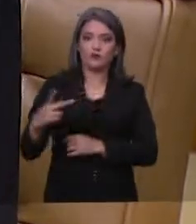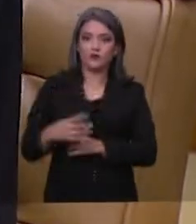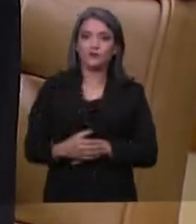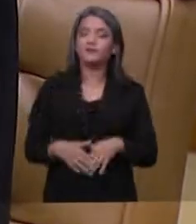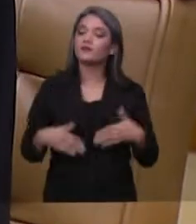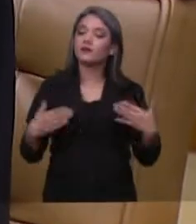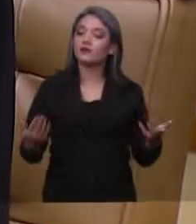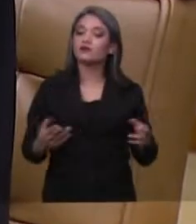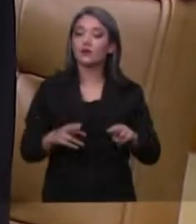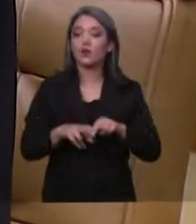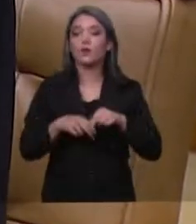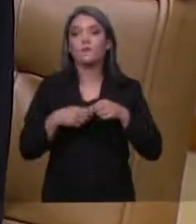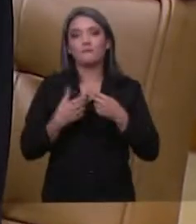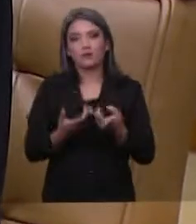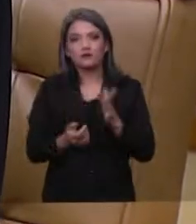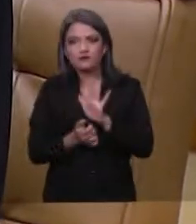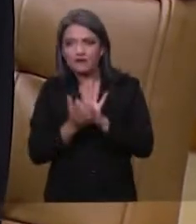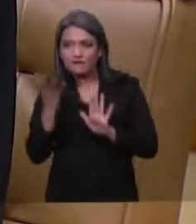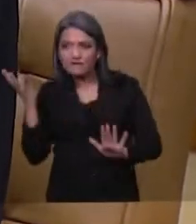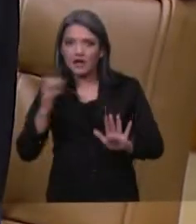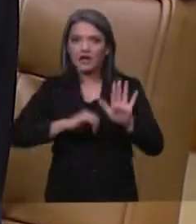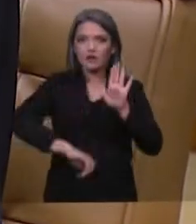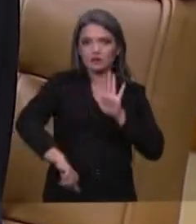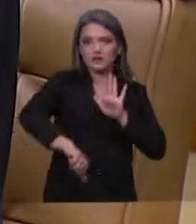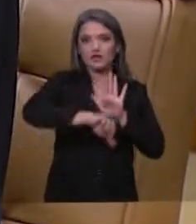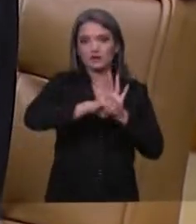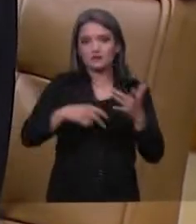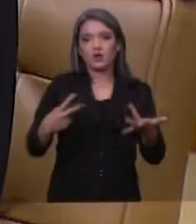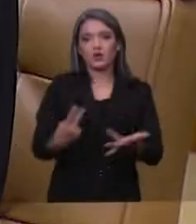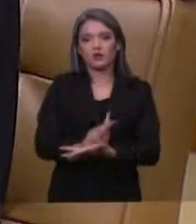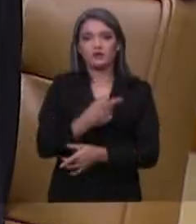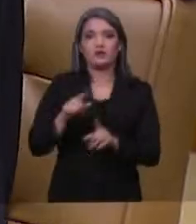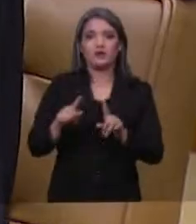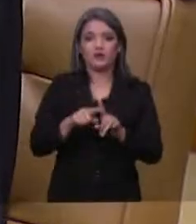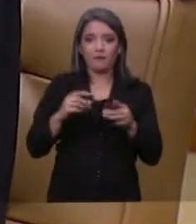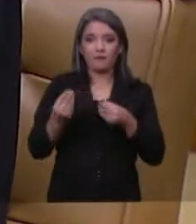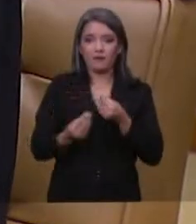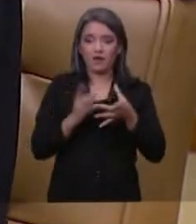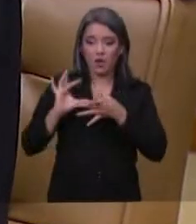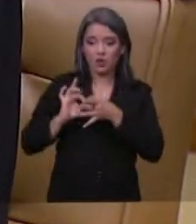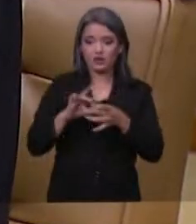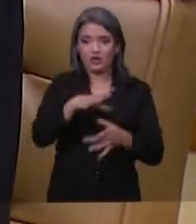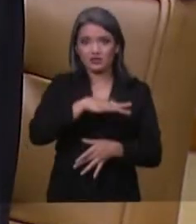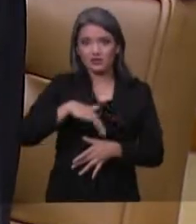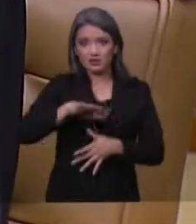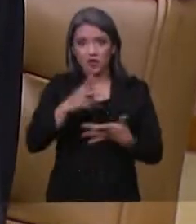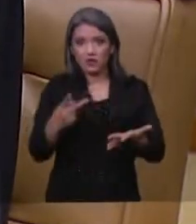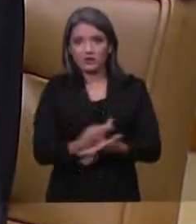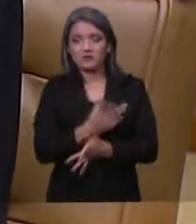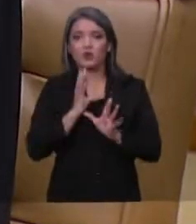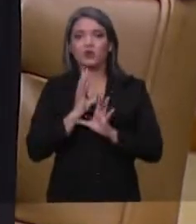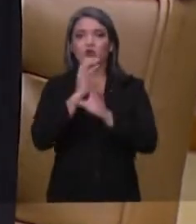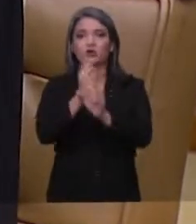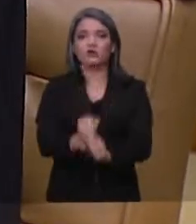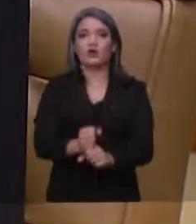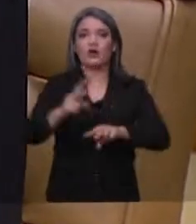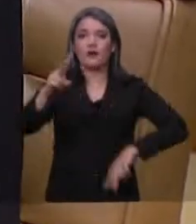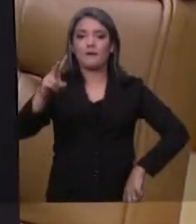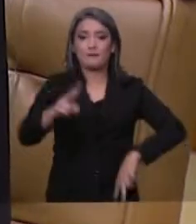Diante, portanto, do concurso material de crimes, tendo em vista o contexto fático, os autônomos e diversos, totalizo a pena privativa de